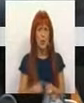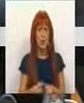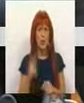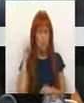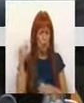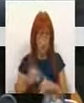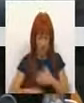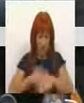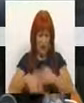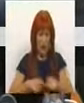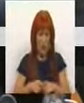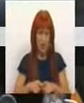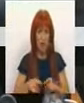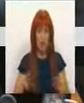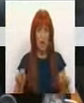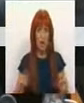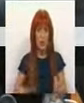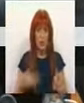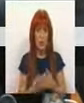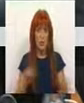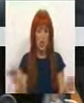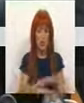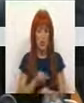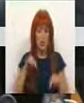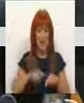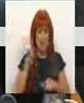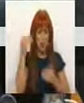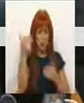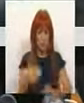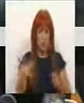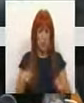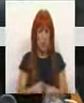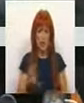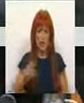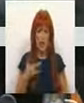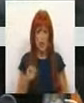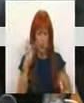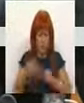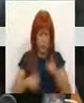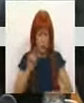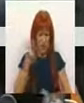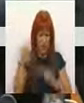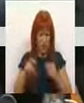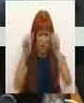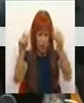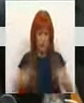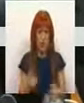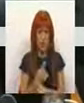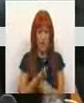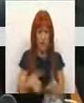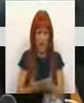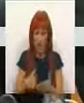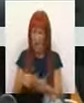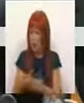prazos. As rádios apresentaram as candidaturas, as rádios e os jornais, dentro dos prazos. As ICDRs analisaram, avaliaram e classificaram as várias